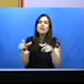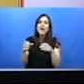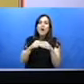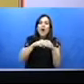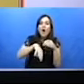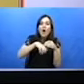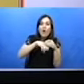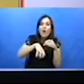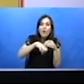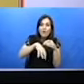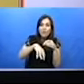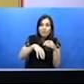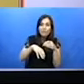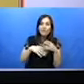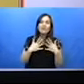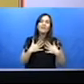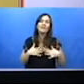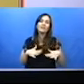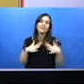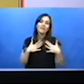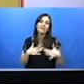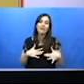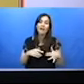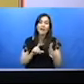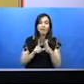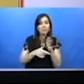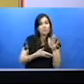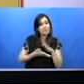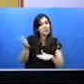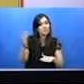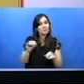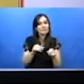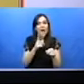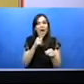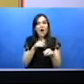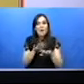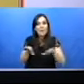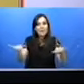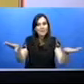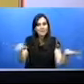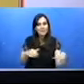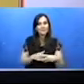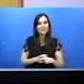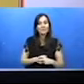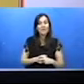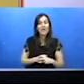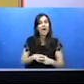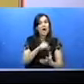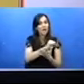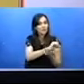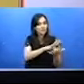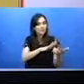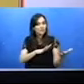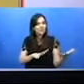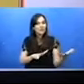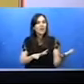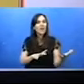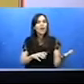e descansam antes de partir para uma nova jornada no mar. A nossa atividade é